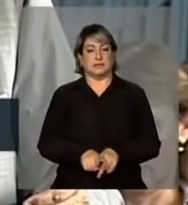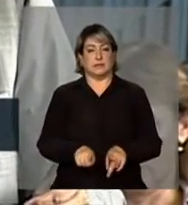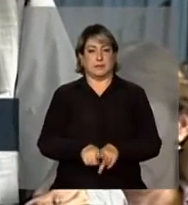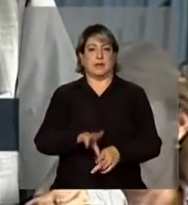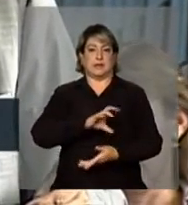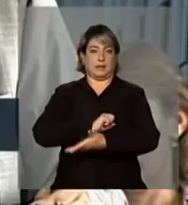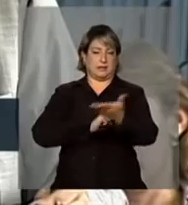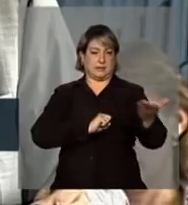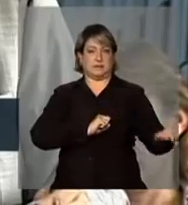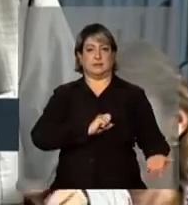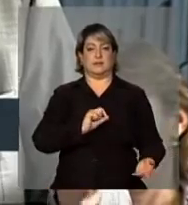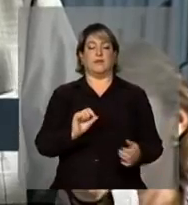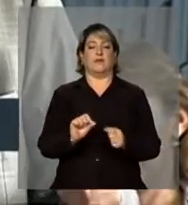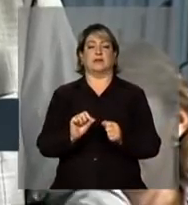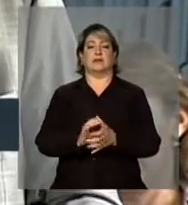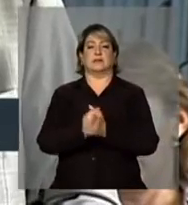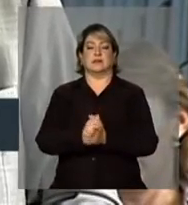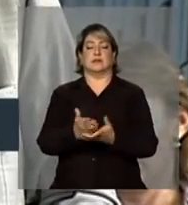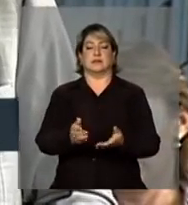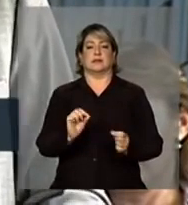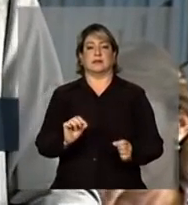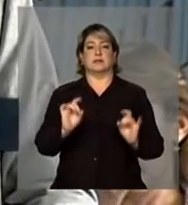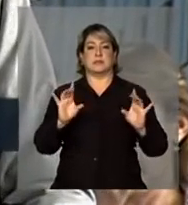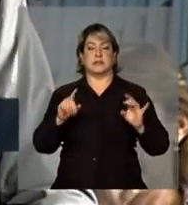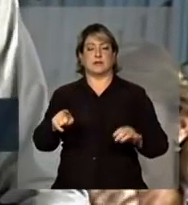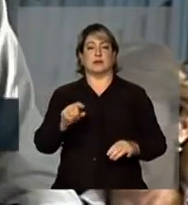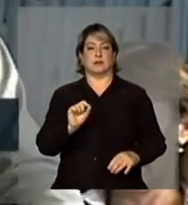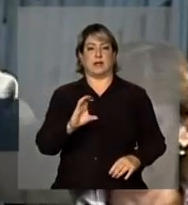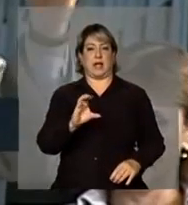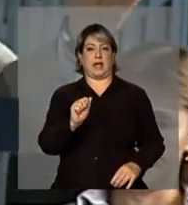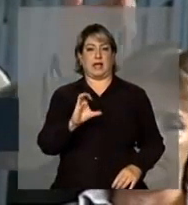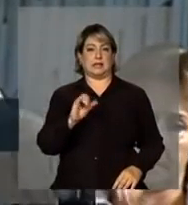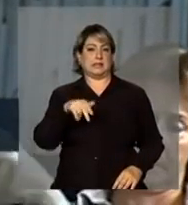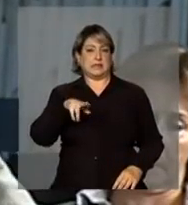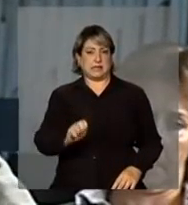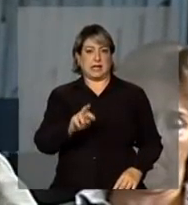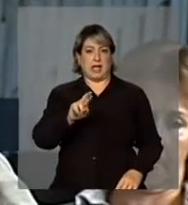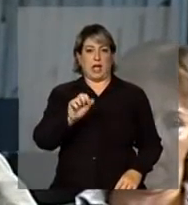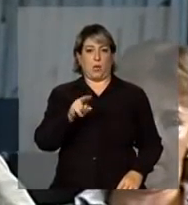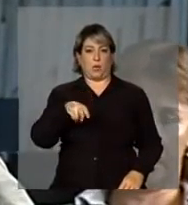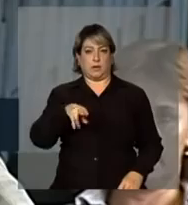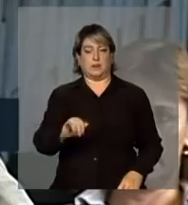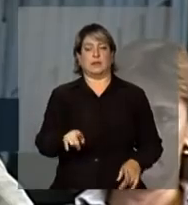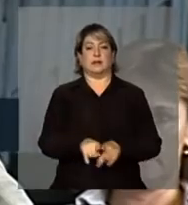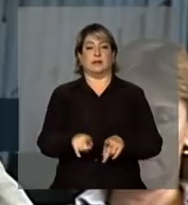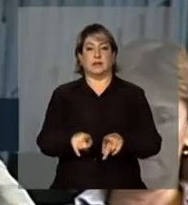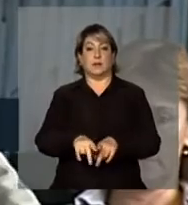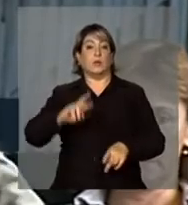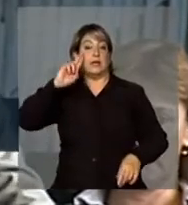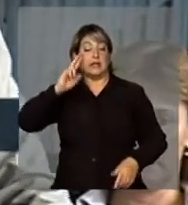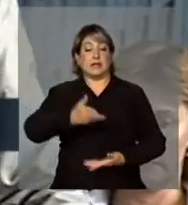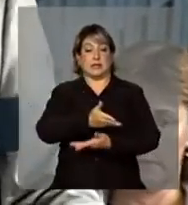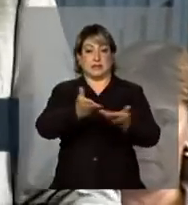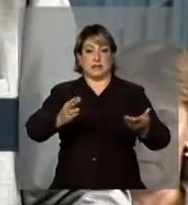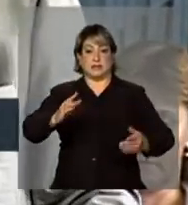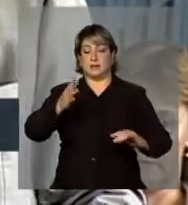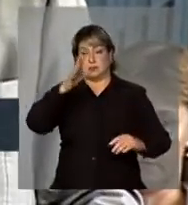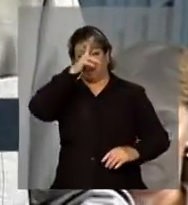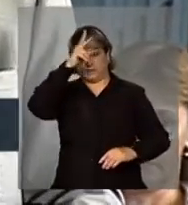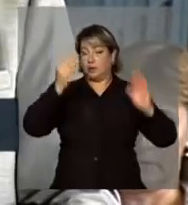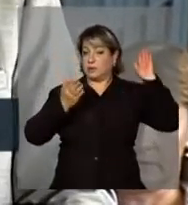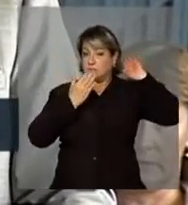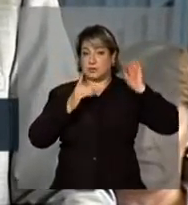saudação especial ao cacique Raoni, aos demais líderes da comunidade indígena que estão aqui, eu quero